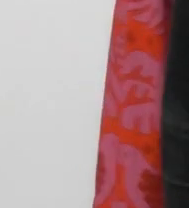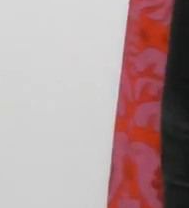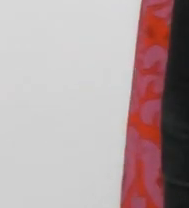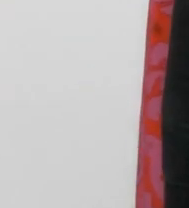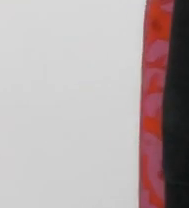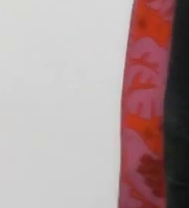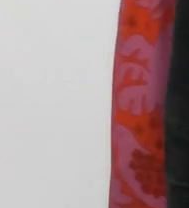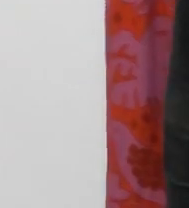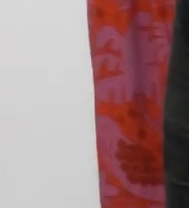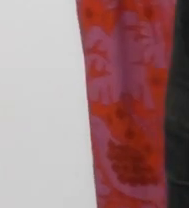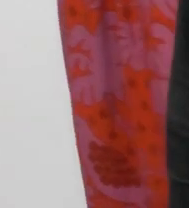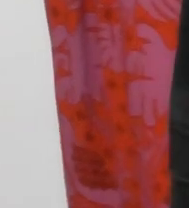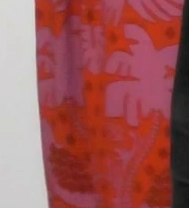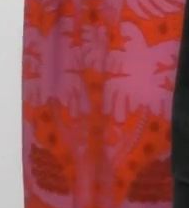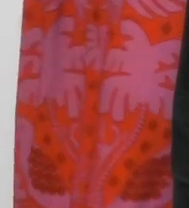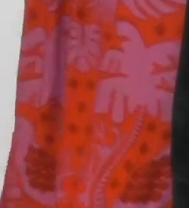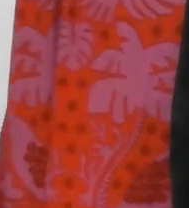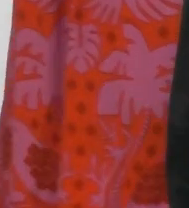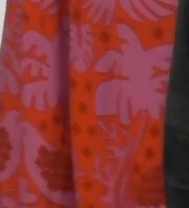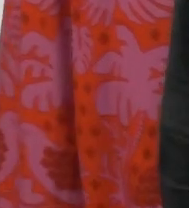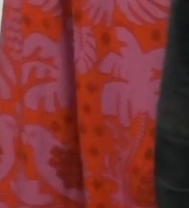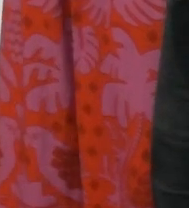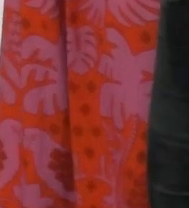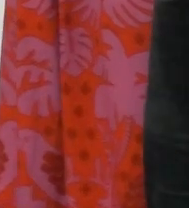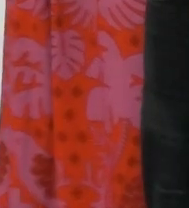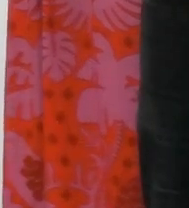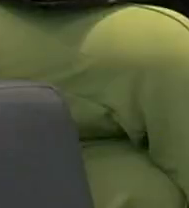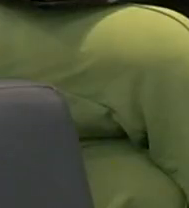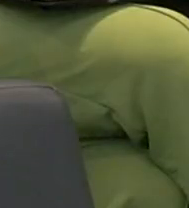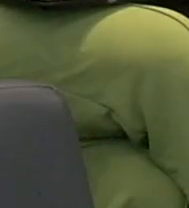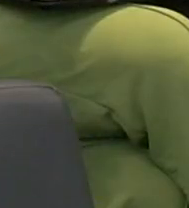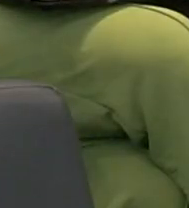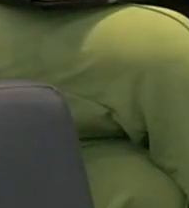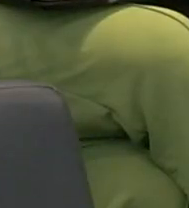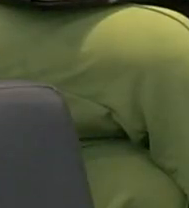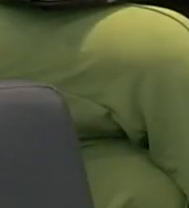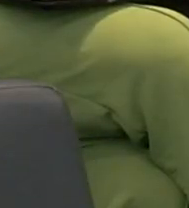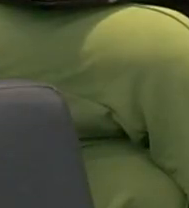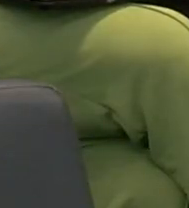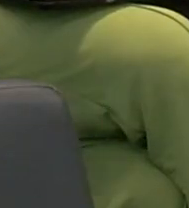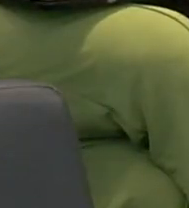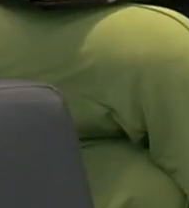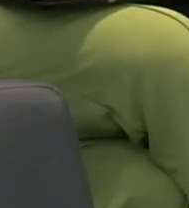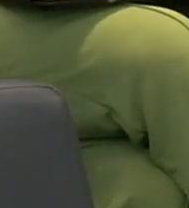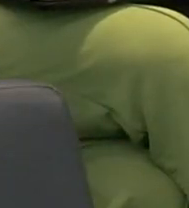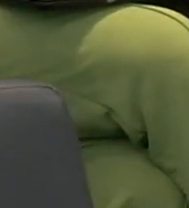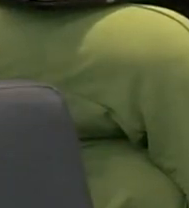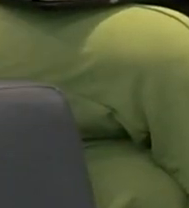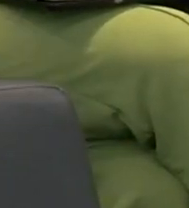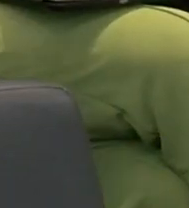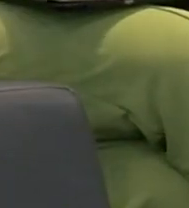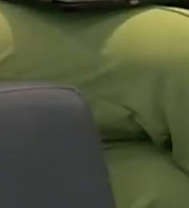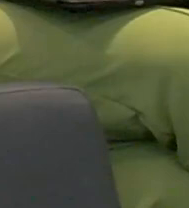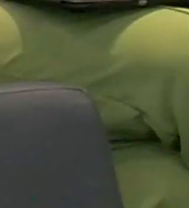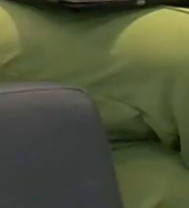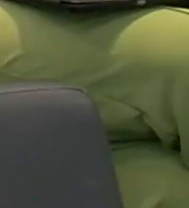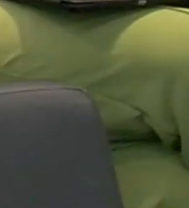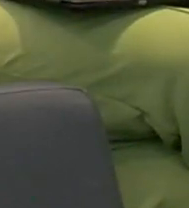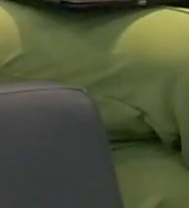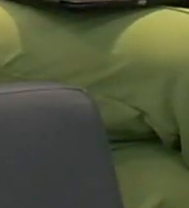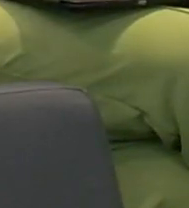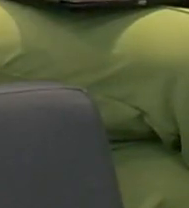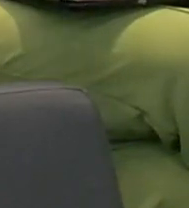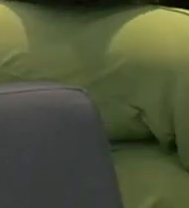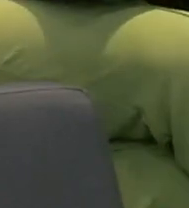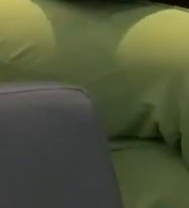audiência de propósito de uma desconversa de uma conversa de um debate então na realidade são as duas coisas eu não estou afastando de